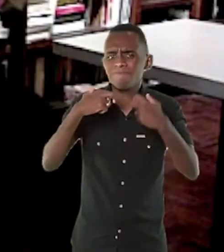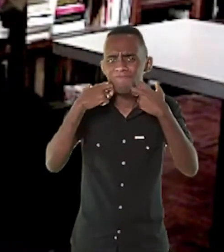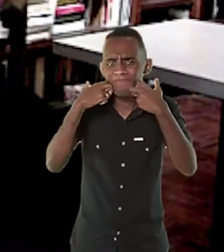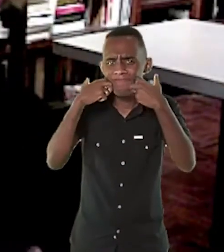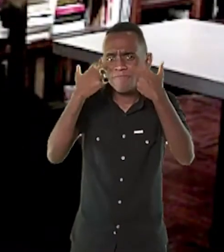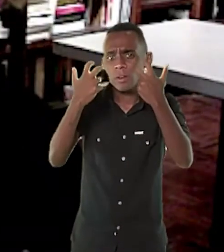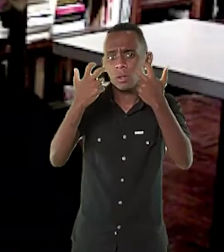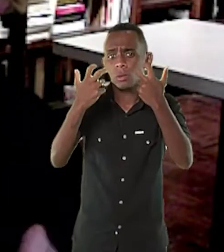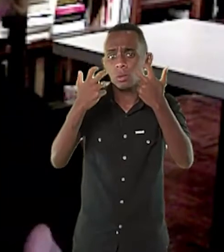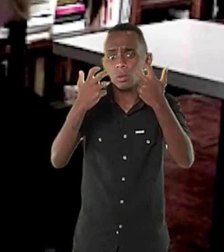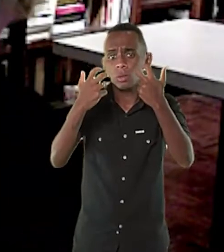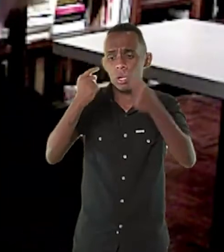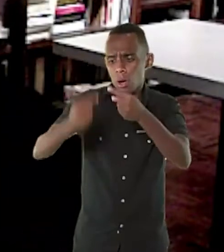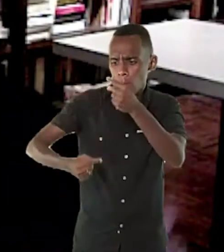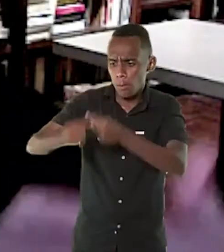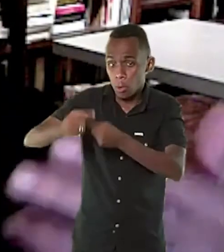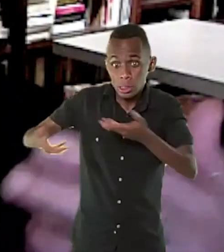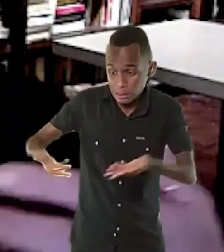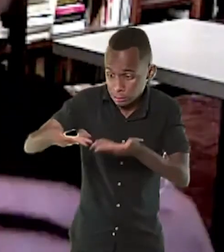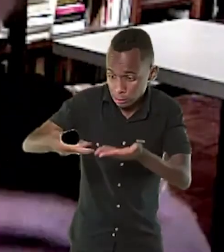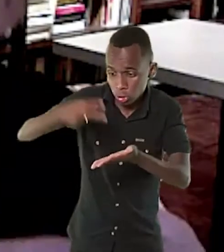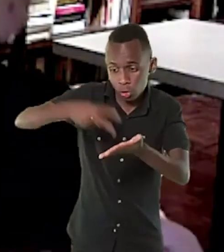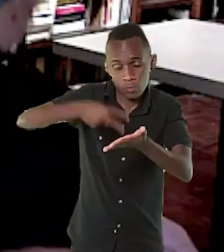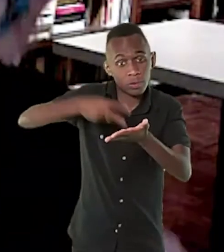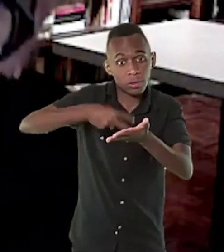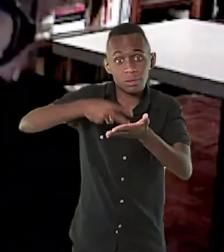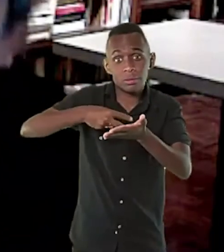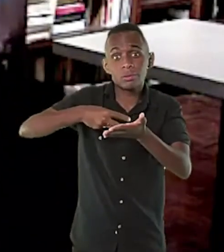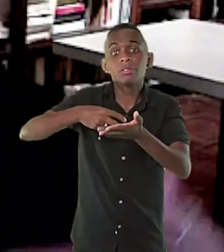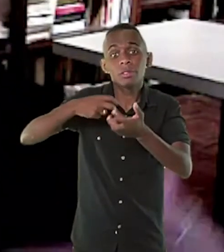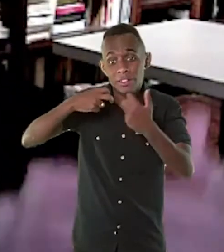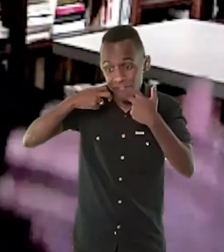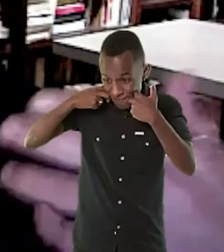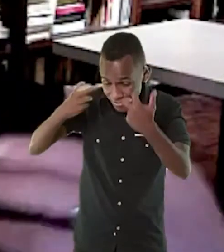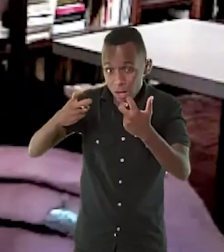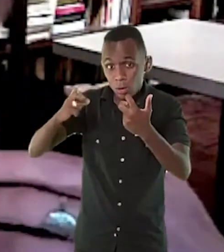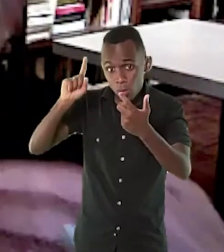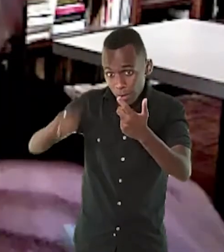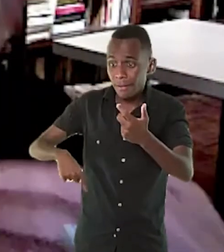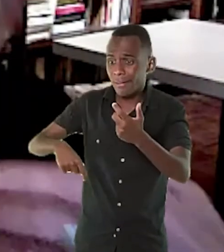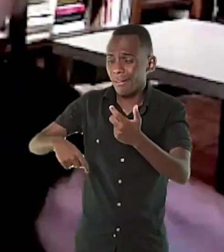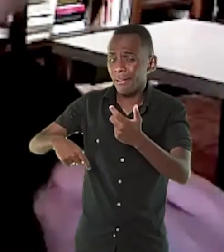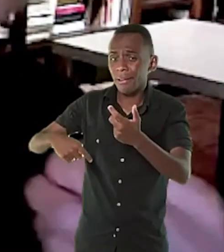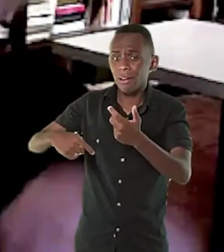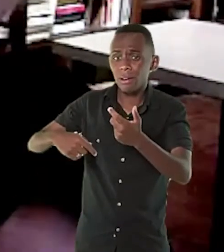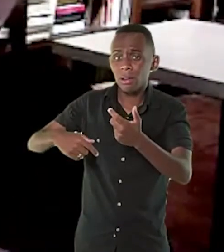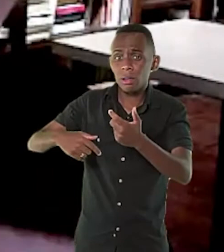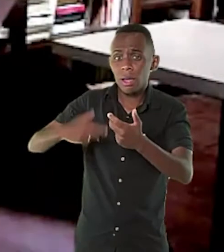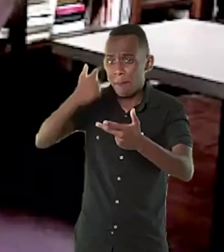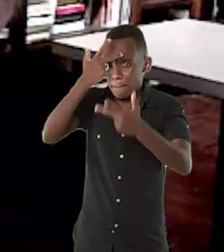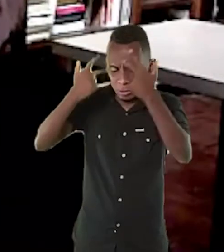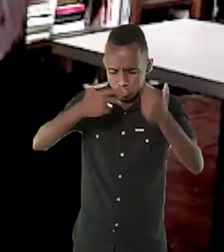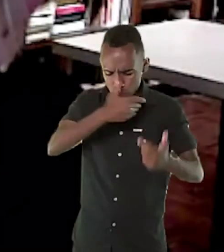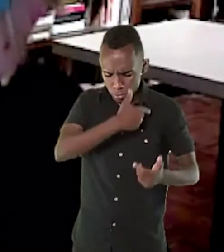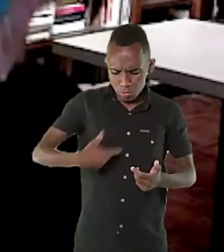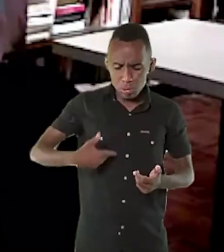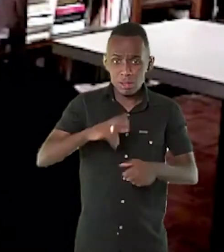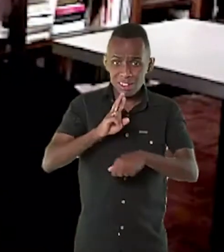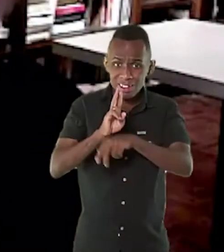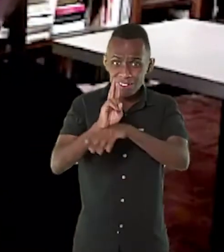ter políticas de incentivo à leitura. A gente tem que ter vergonha de governantes que